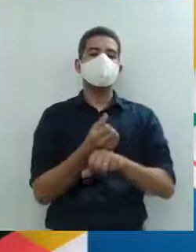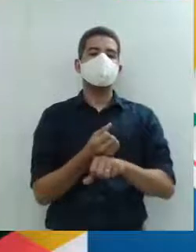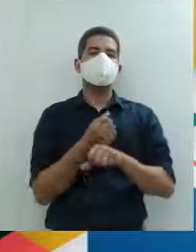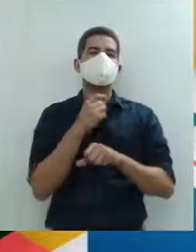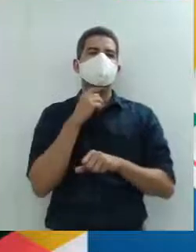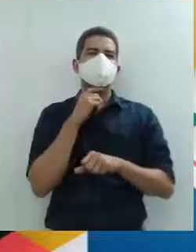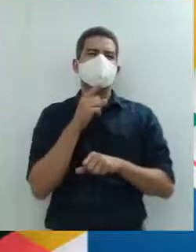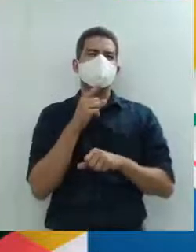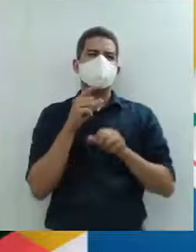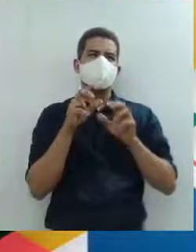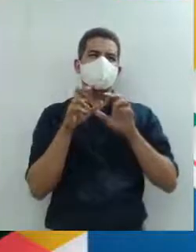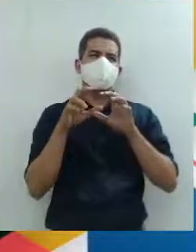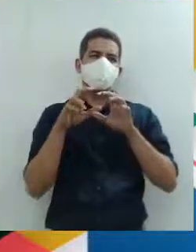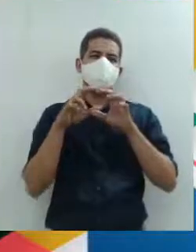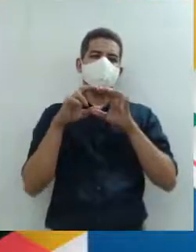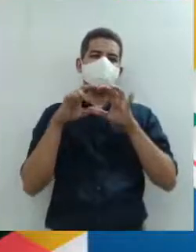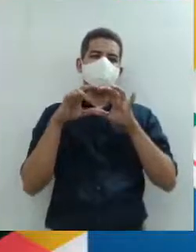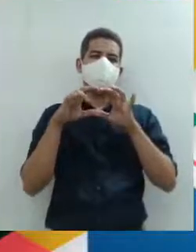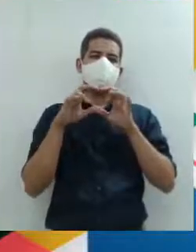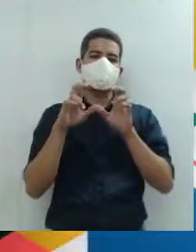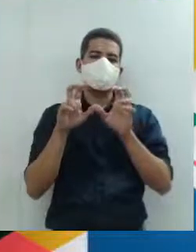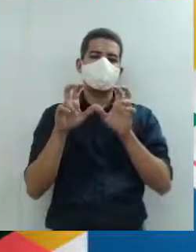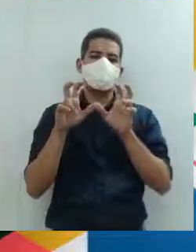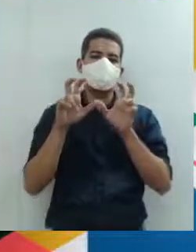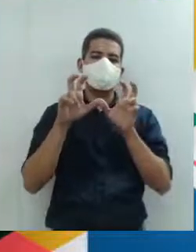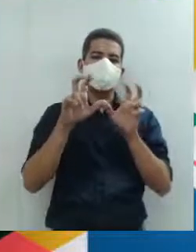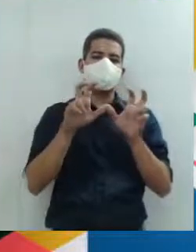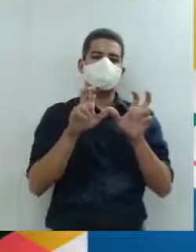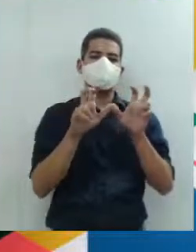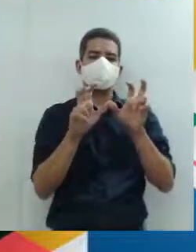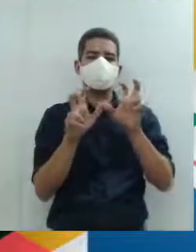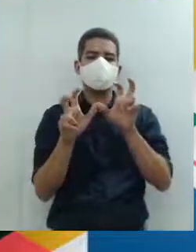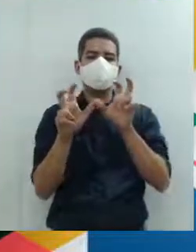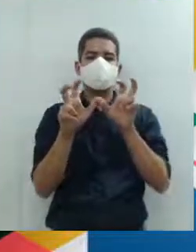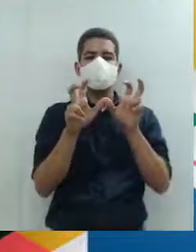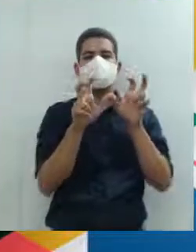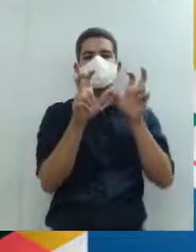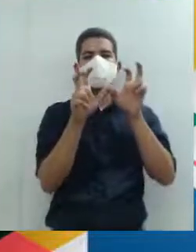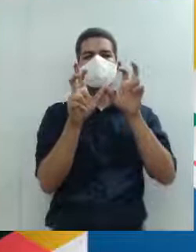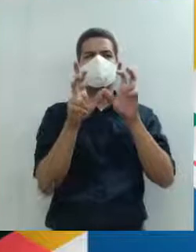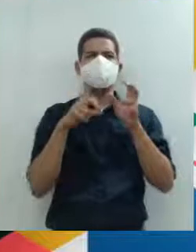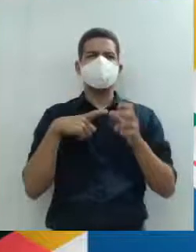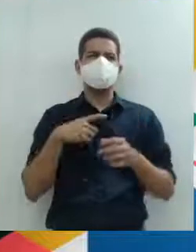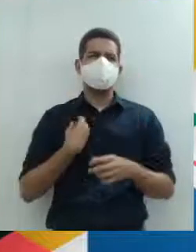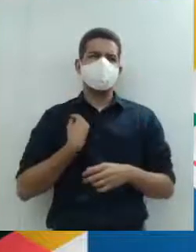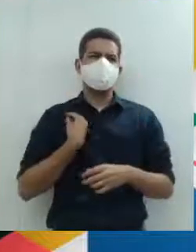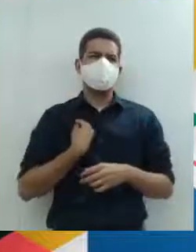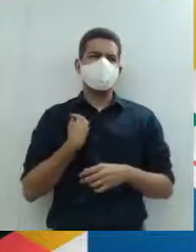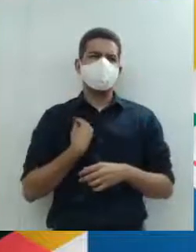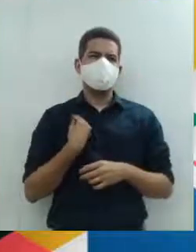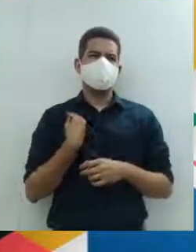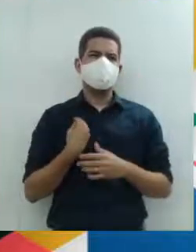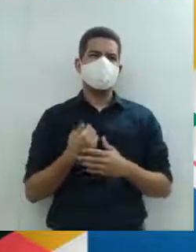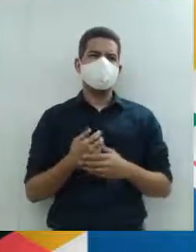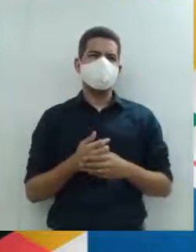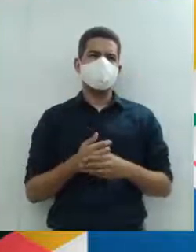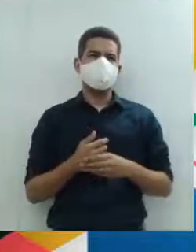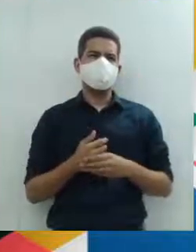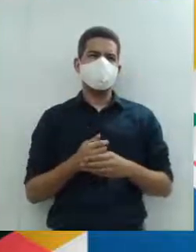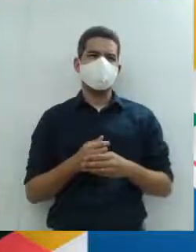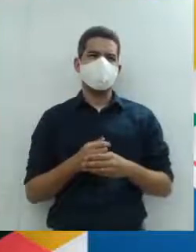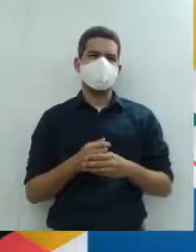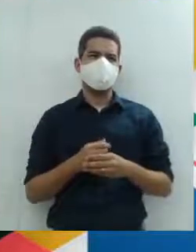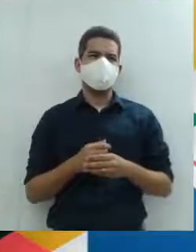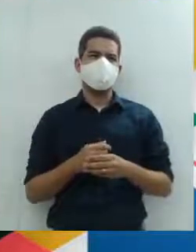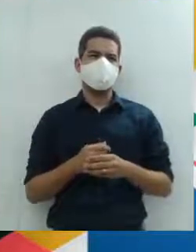ali os satélites, eles já não caem no planeta, mas também não vão embora. Então ainda compõe a atmosfera terrestre, tá? Então veja,